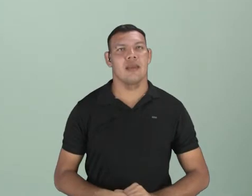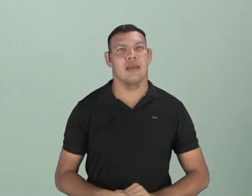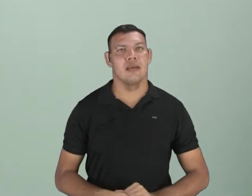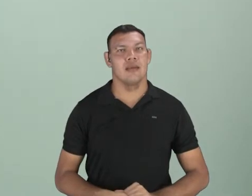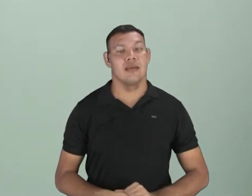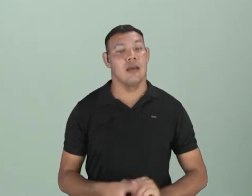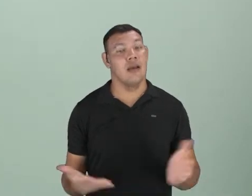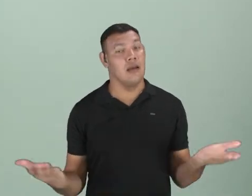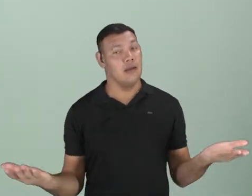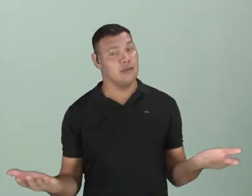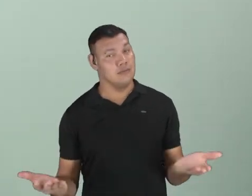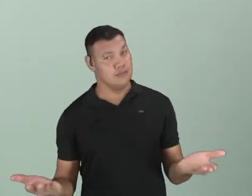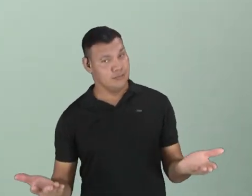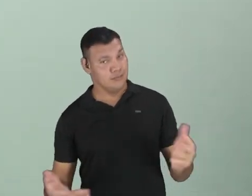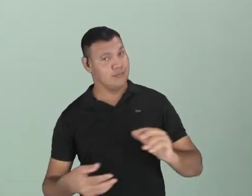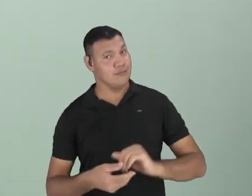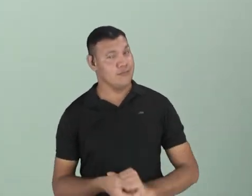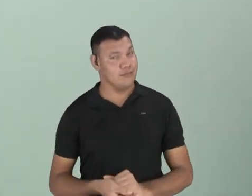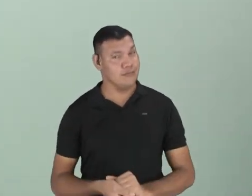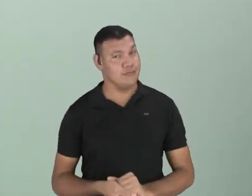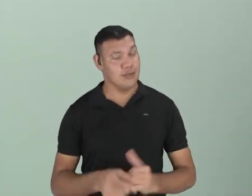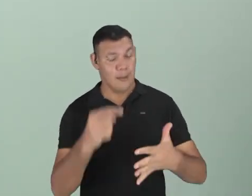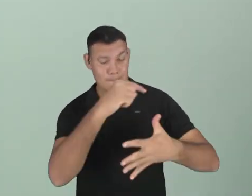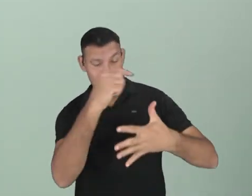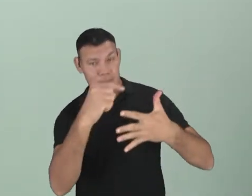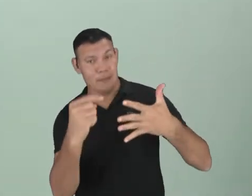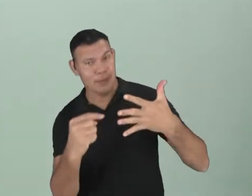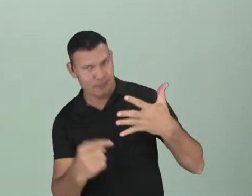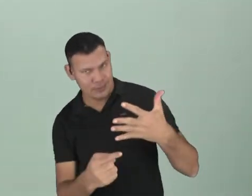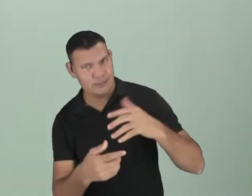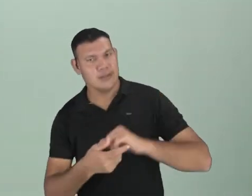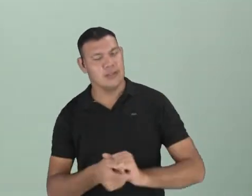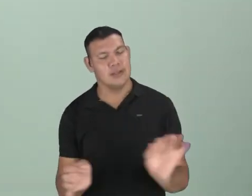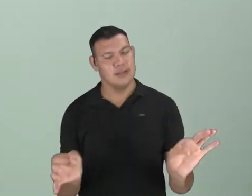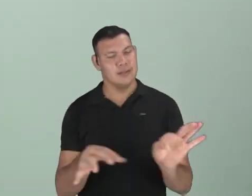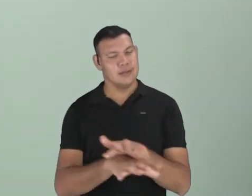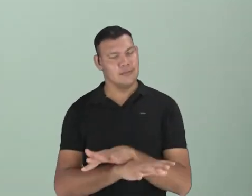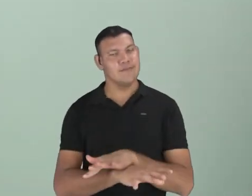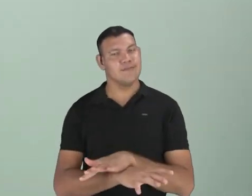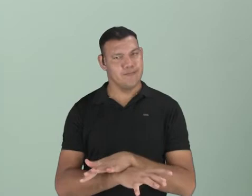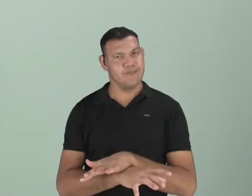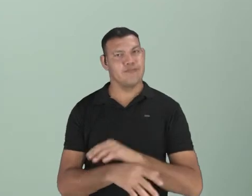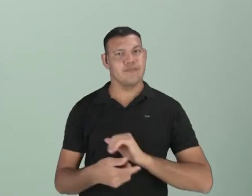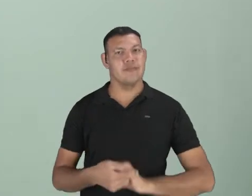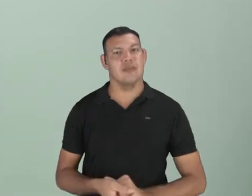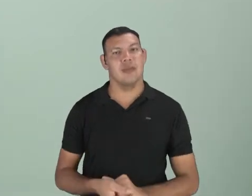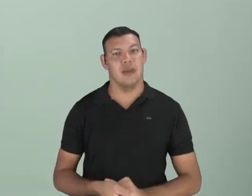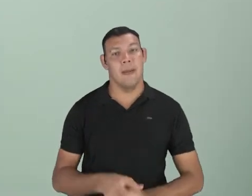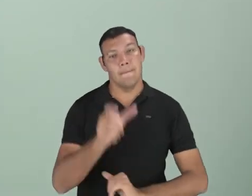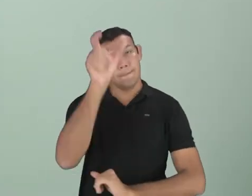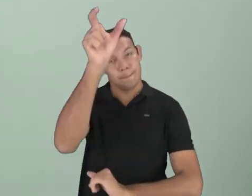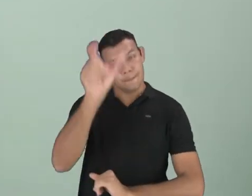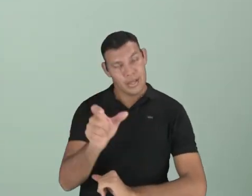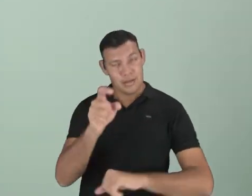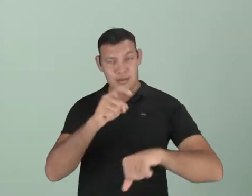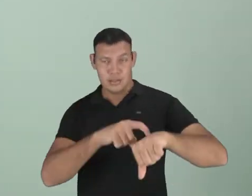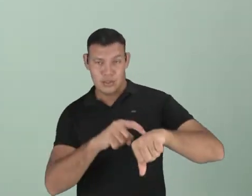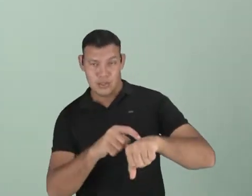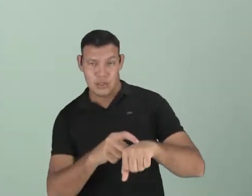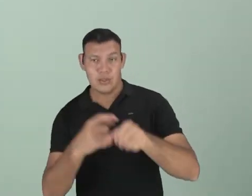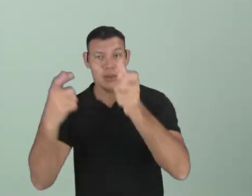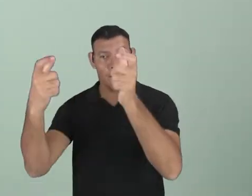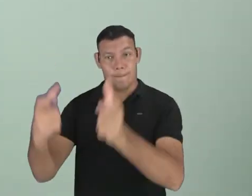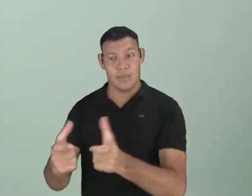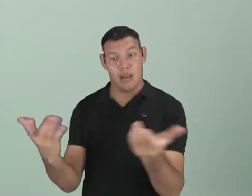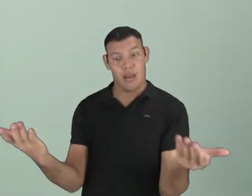Aí nós vamos partir dos elementos que nós terminamos, são personagem, tempo e espaço, como nós já vimos. Agora nós